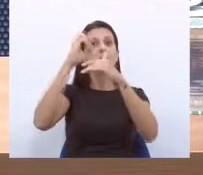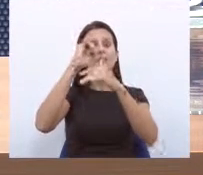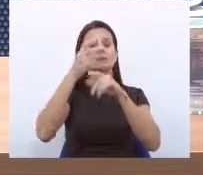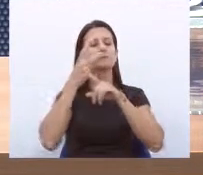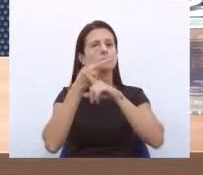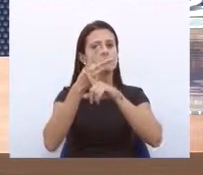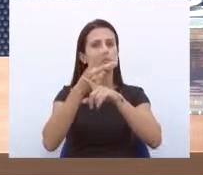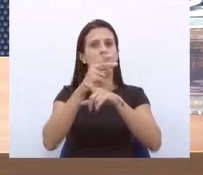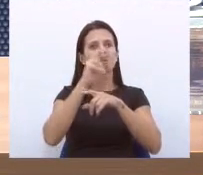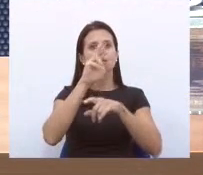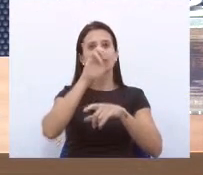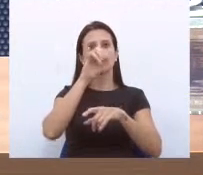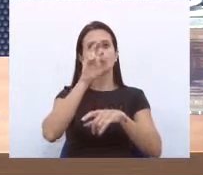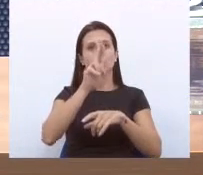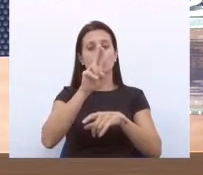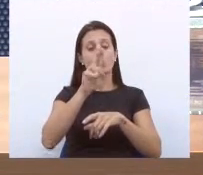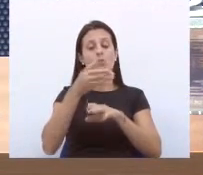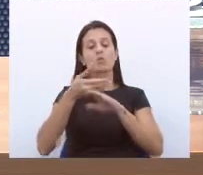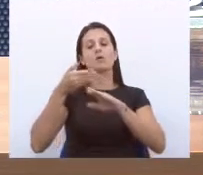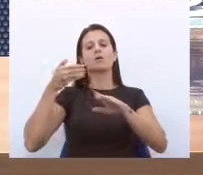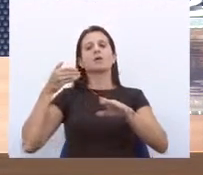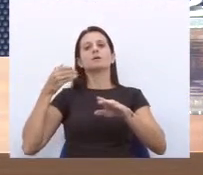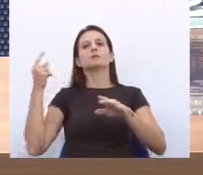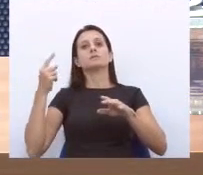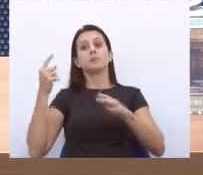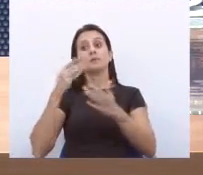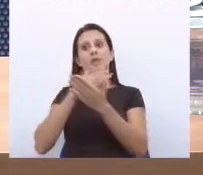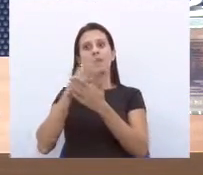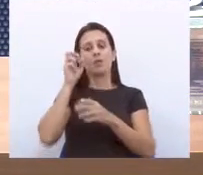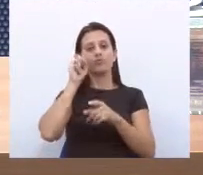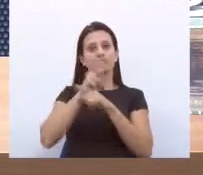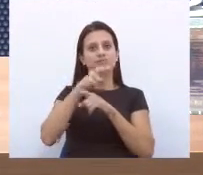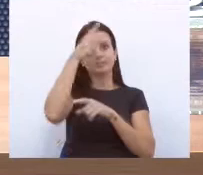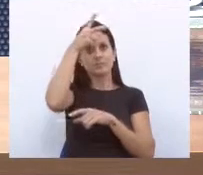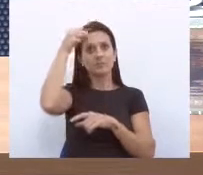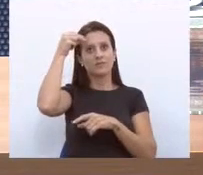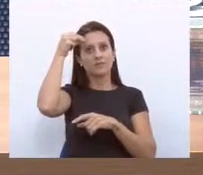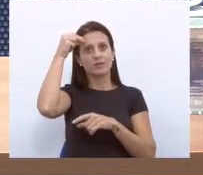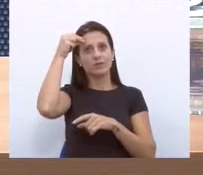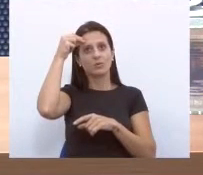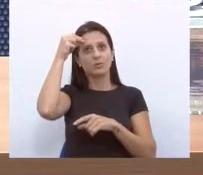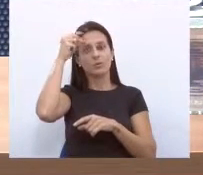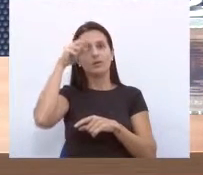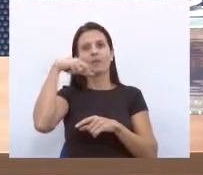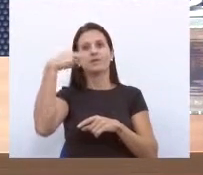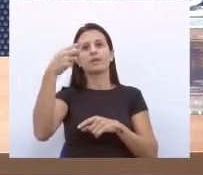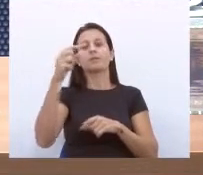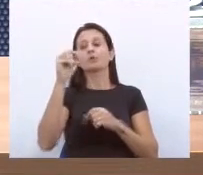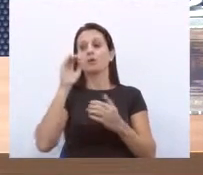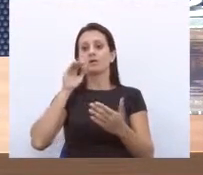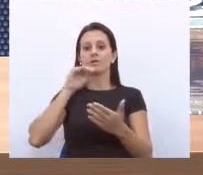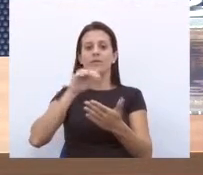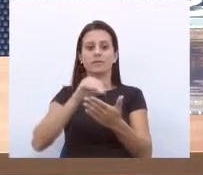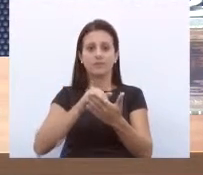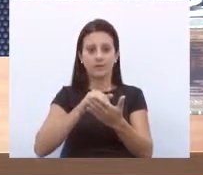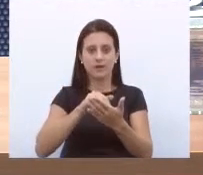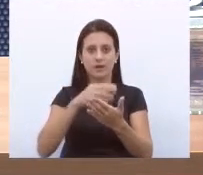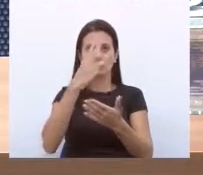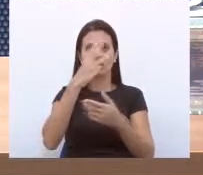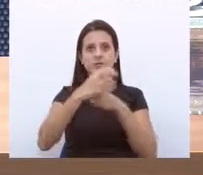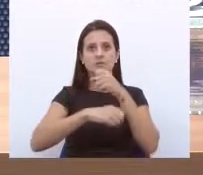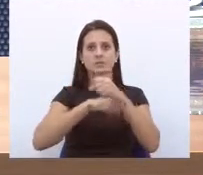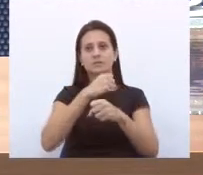criar o regime jurídico único no início do primeiro mandato dele. No apagar das luzes, quase no final do terceiro